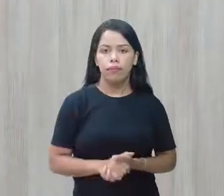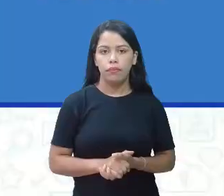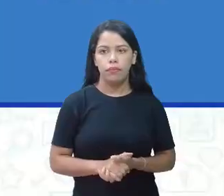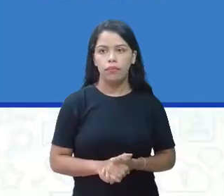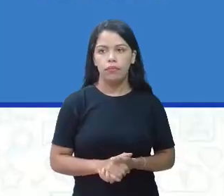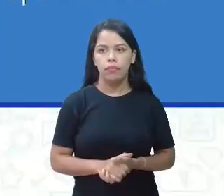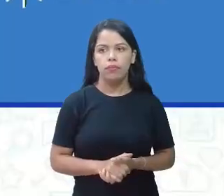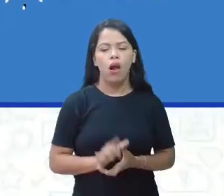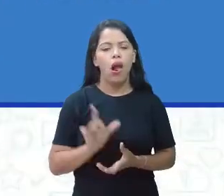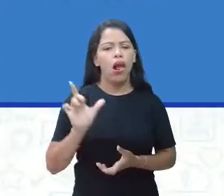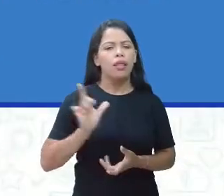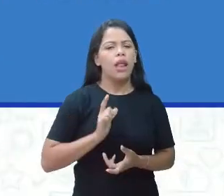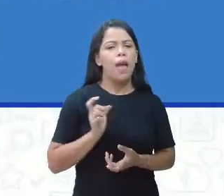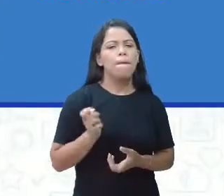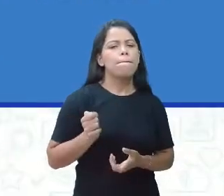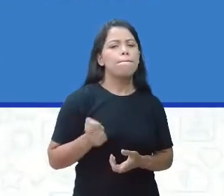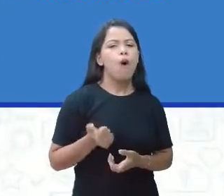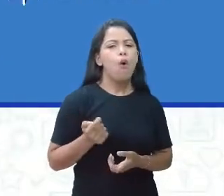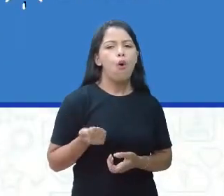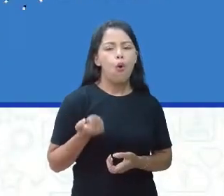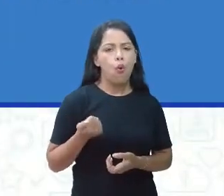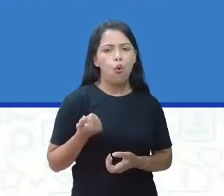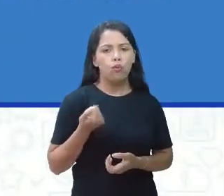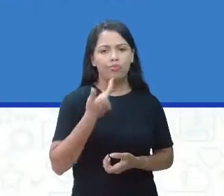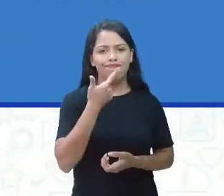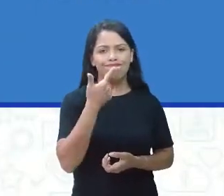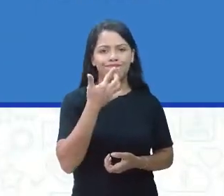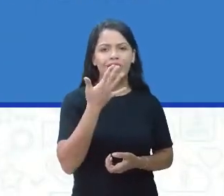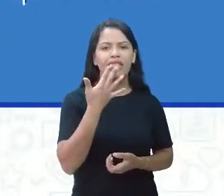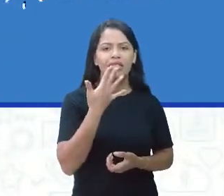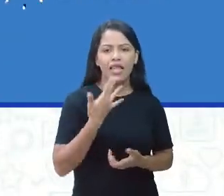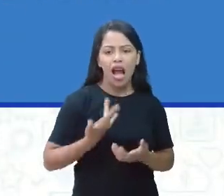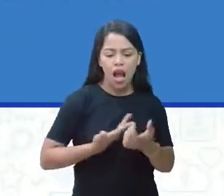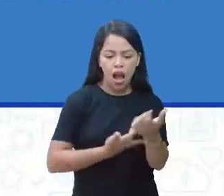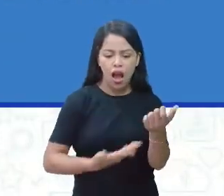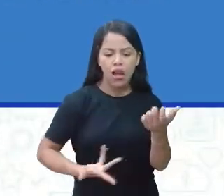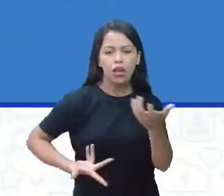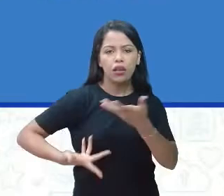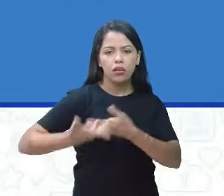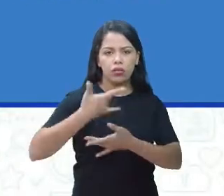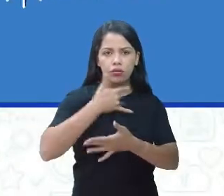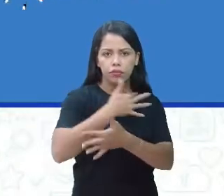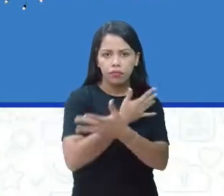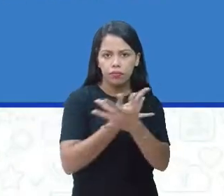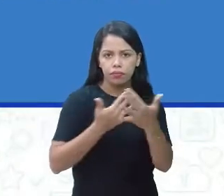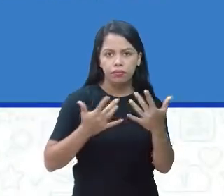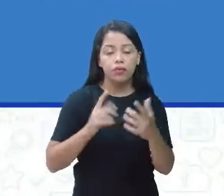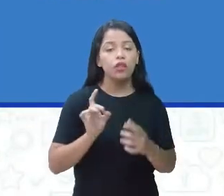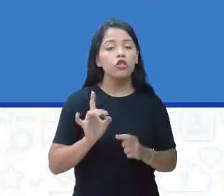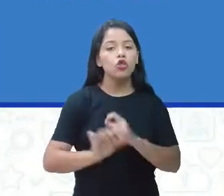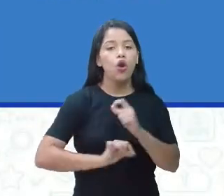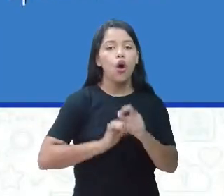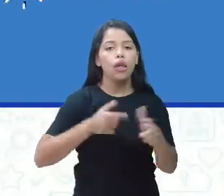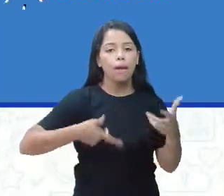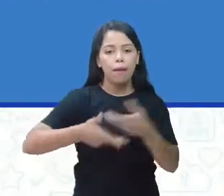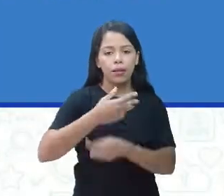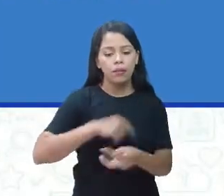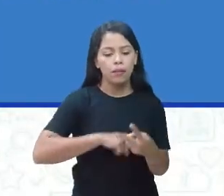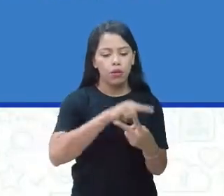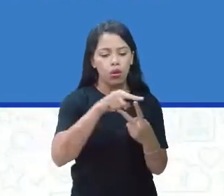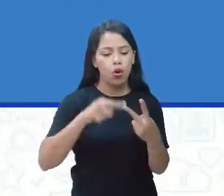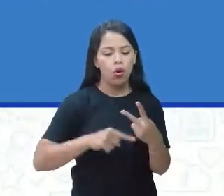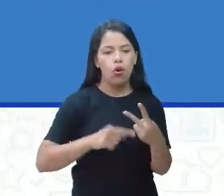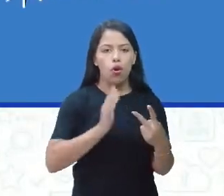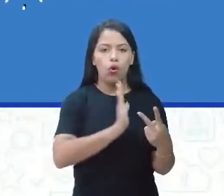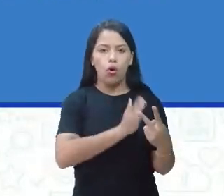pequena circulação, gente, porque, né, só quem participa é o coração e os pulmões. Então,